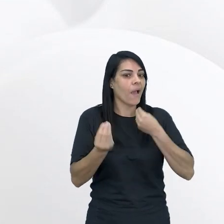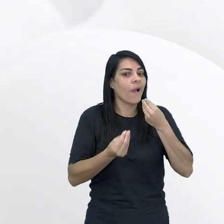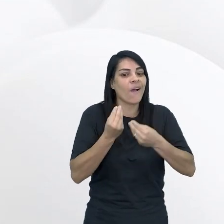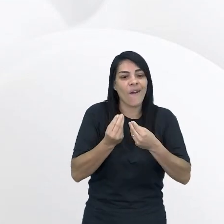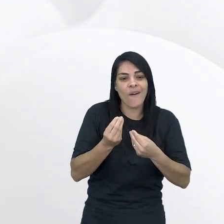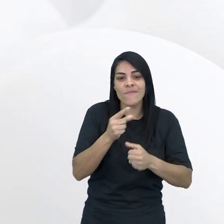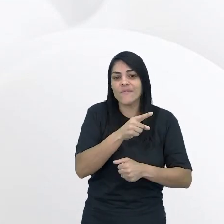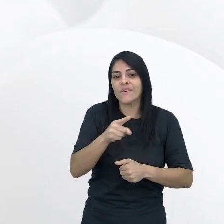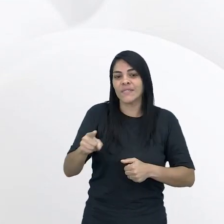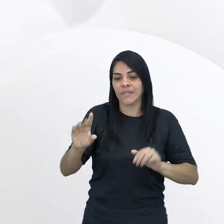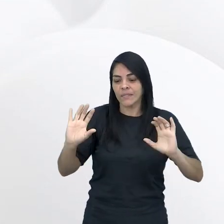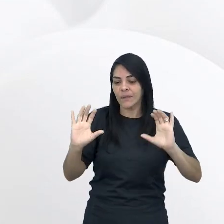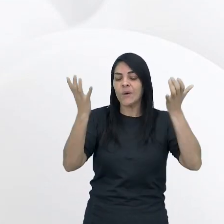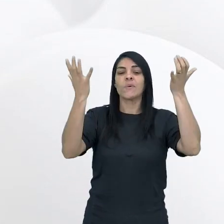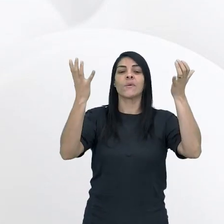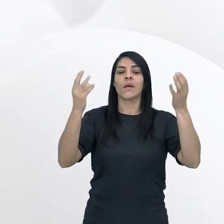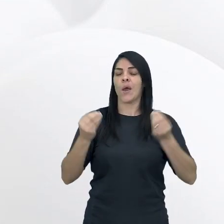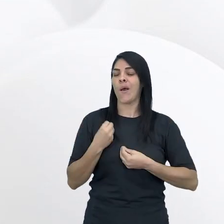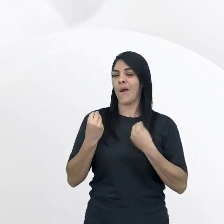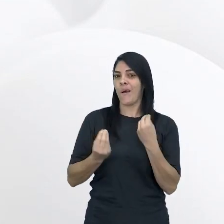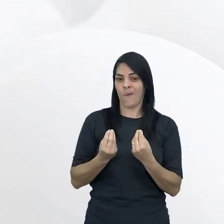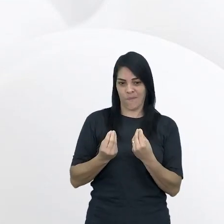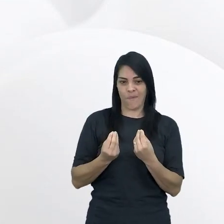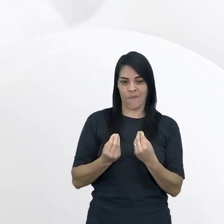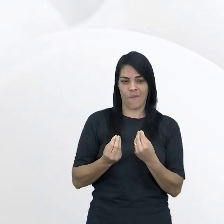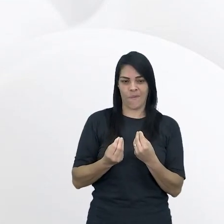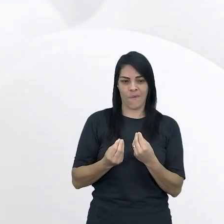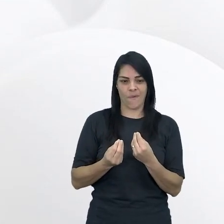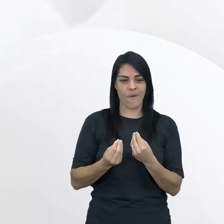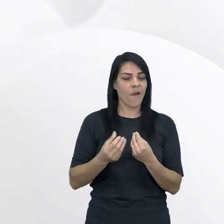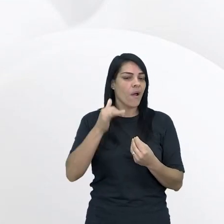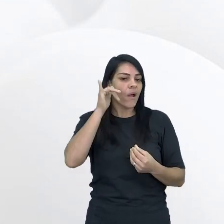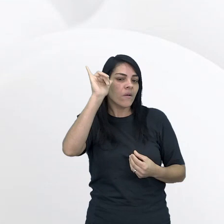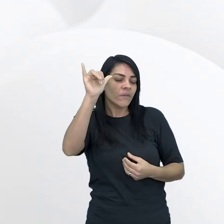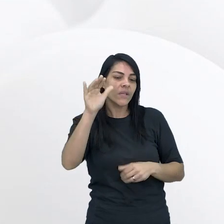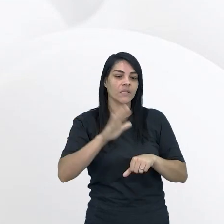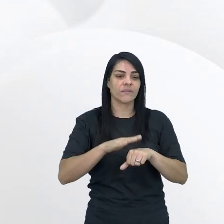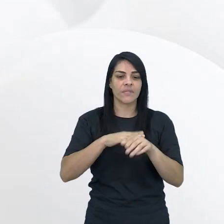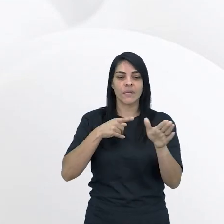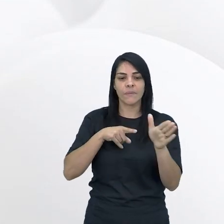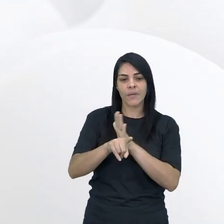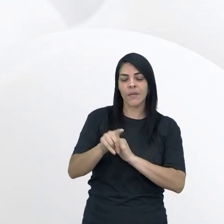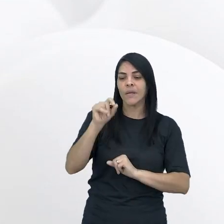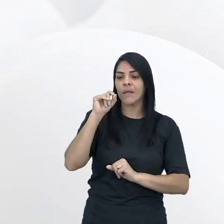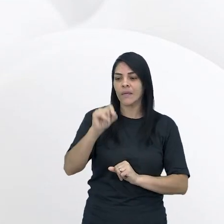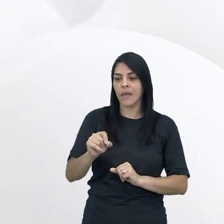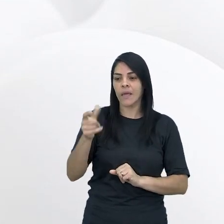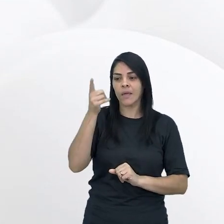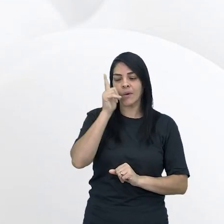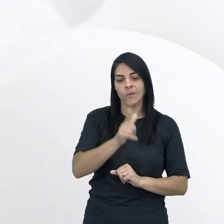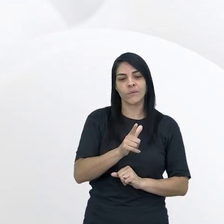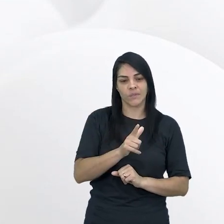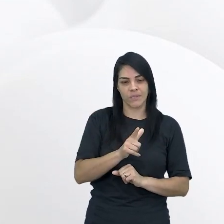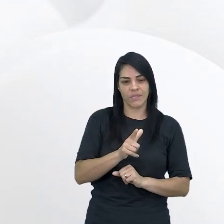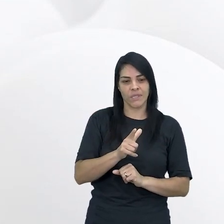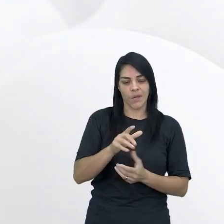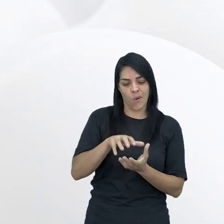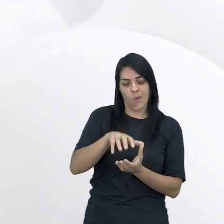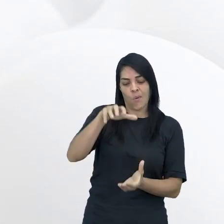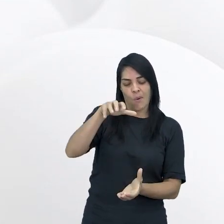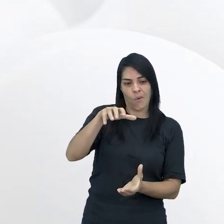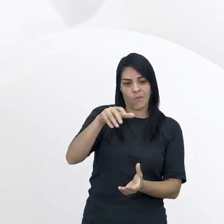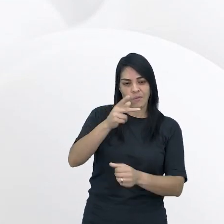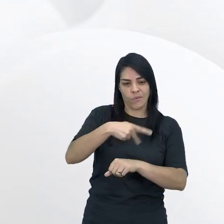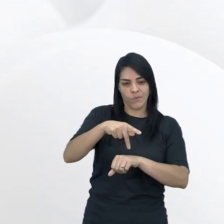eles celebram. A gente vai evitar fazer perguntas, né? Quem ganhou ovo de Páscoa? Gente, porque